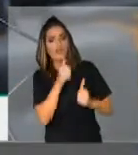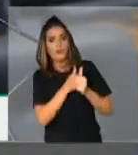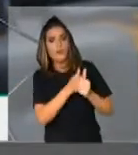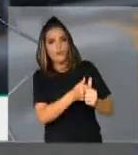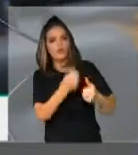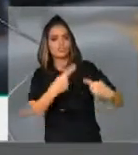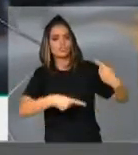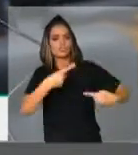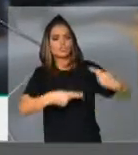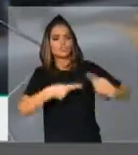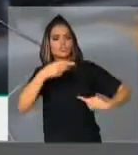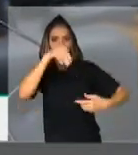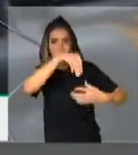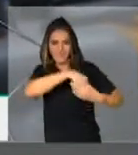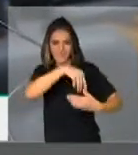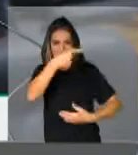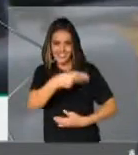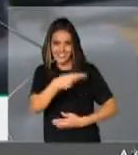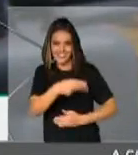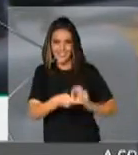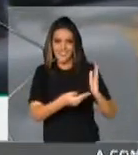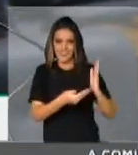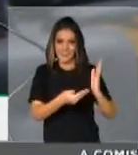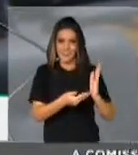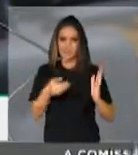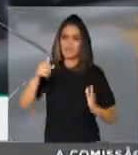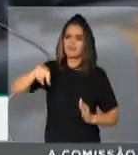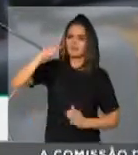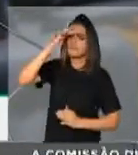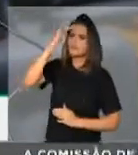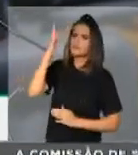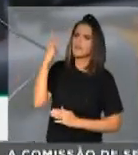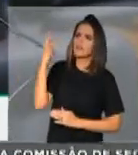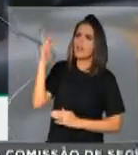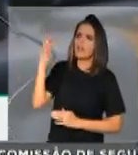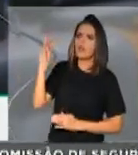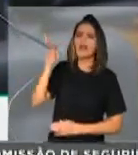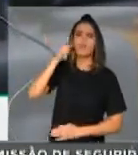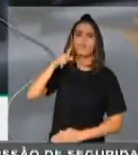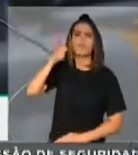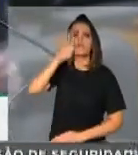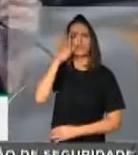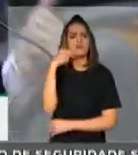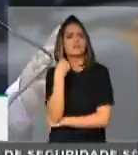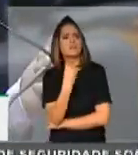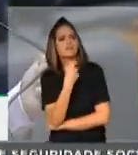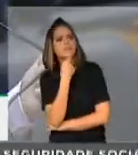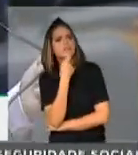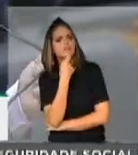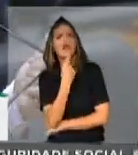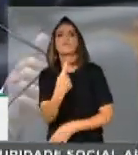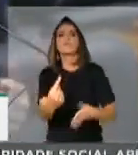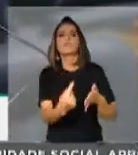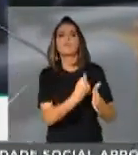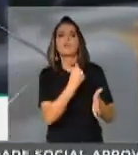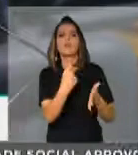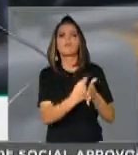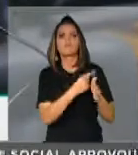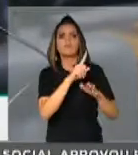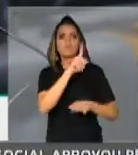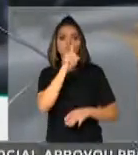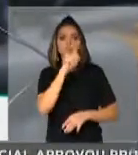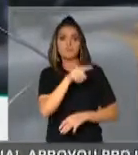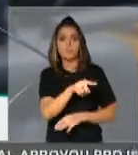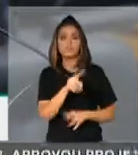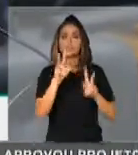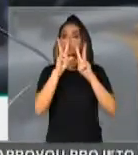aqui na Câmara Federal, a população lá no meu estado da Paraíba, já questionando também sobre um tema que falei aqui há poucos minutos,